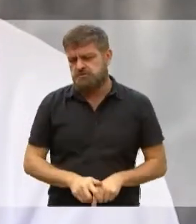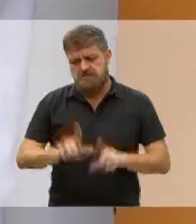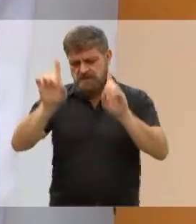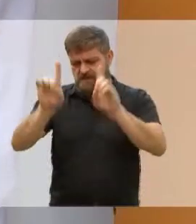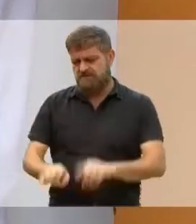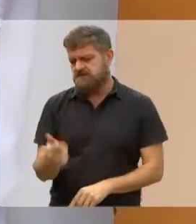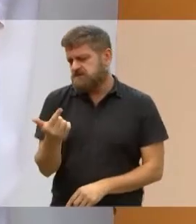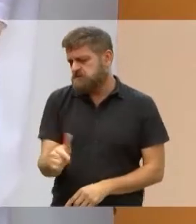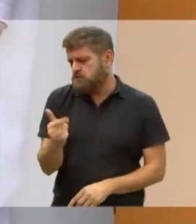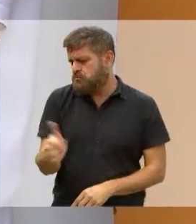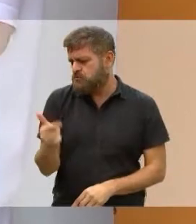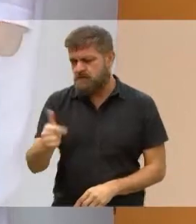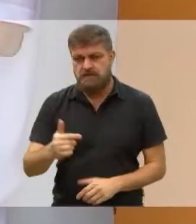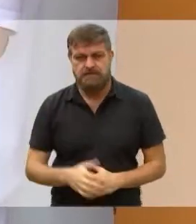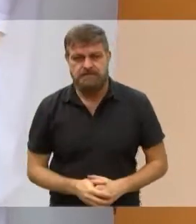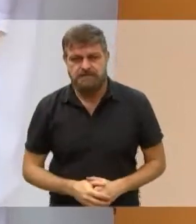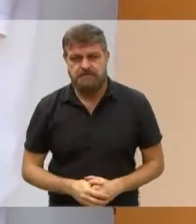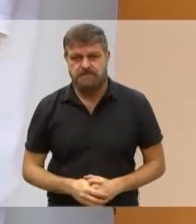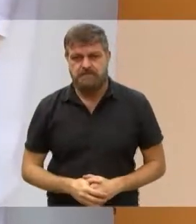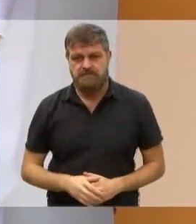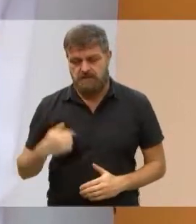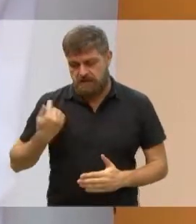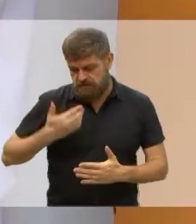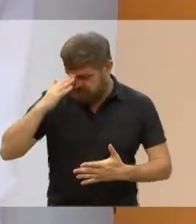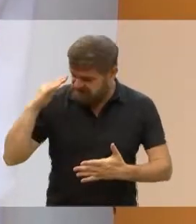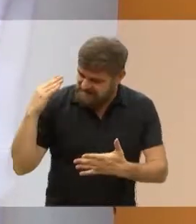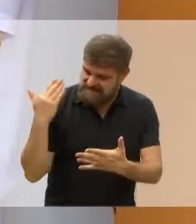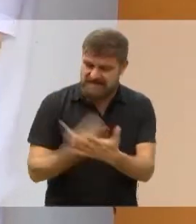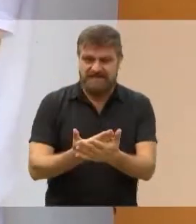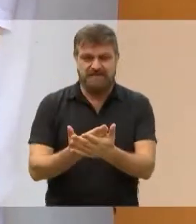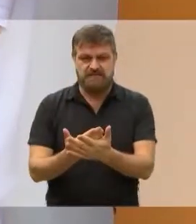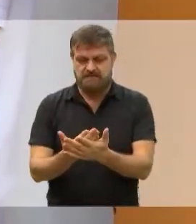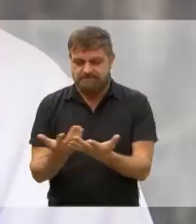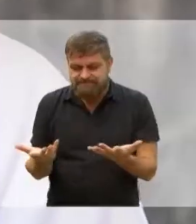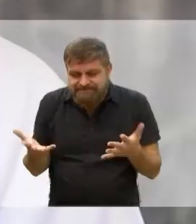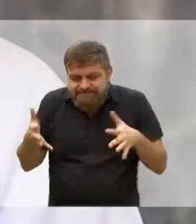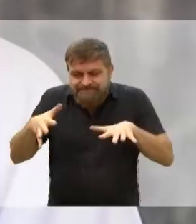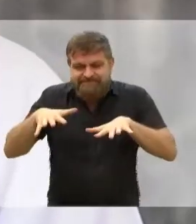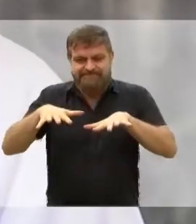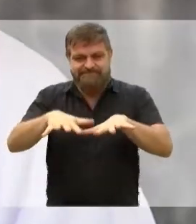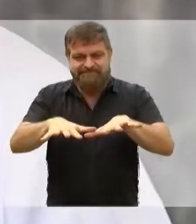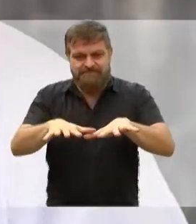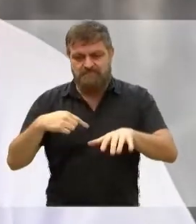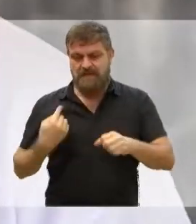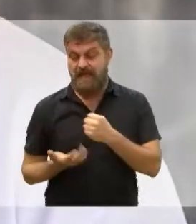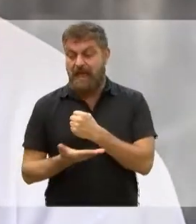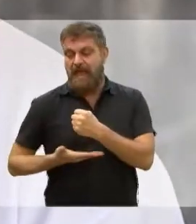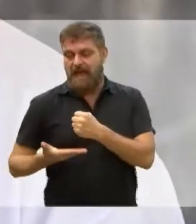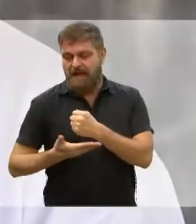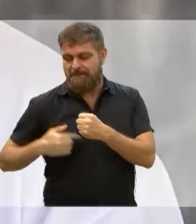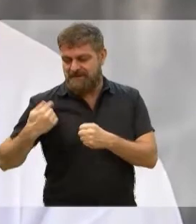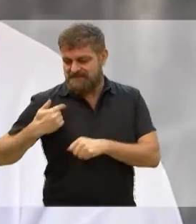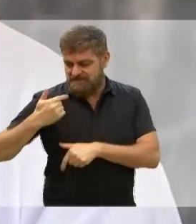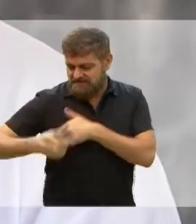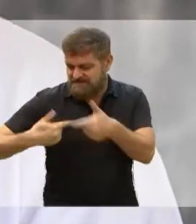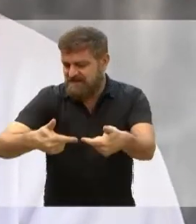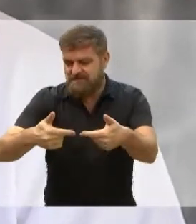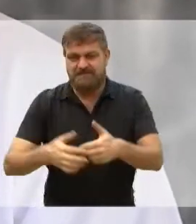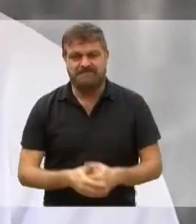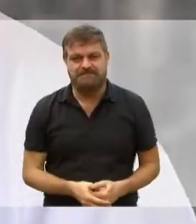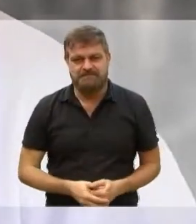nenhuma, né? E é isso que a gente acredita, né? É nisso que a gente tem pautado nossa